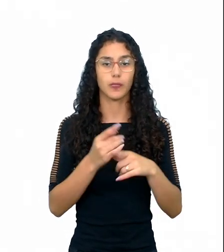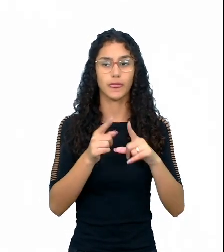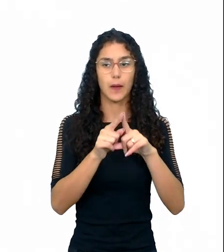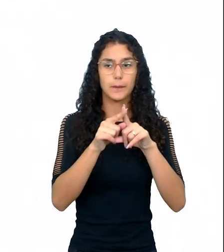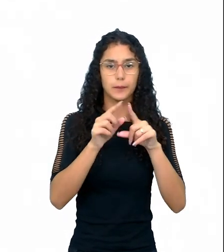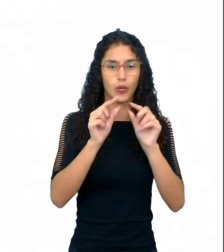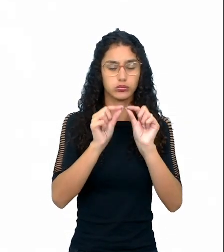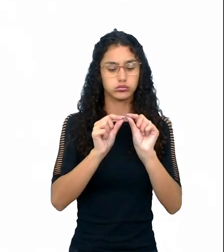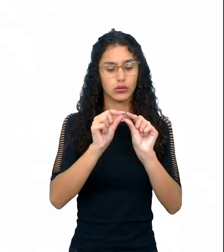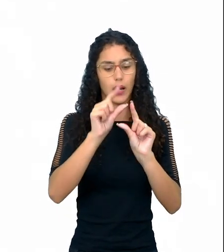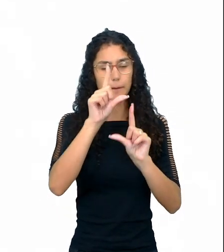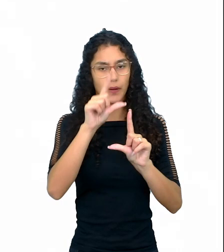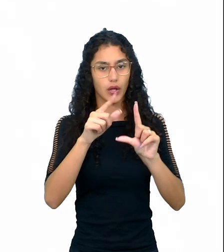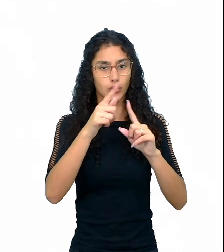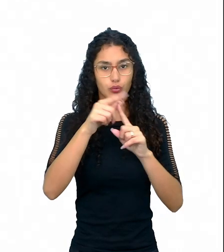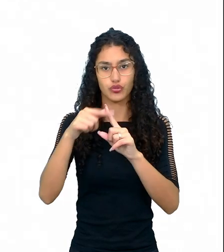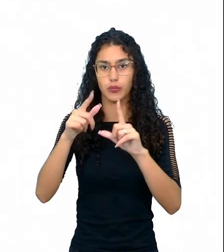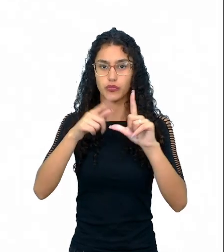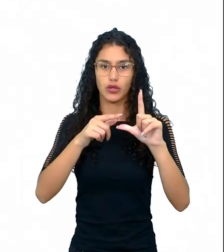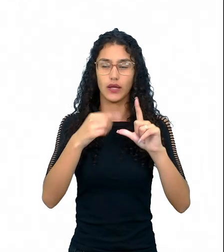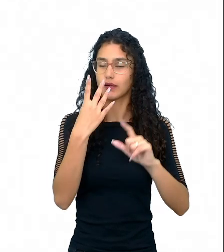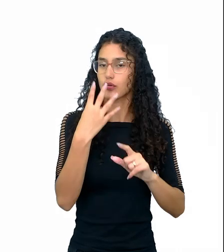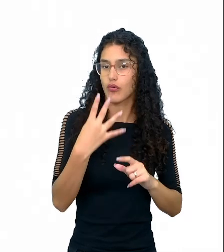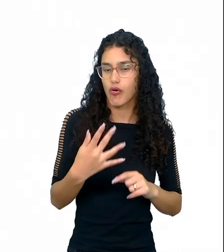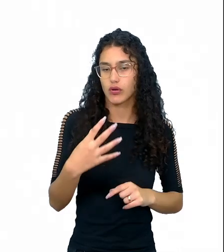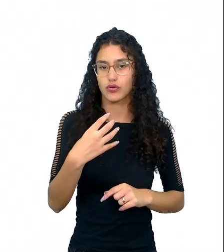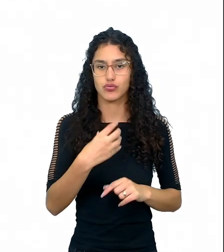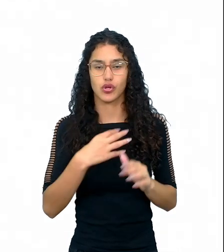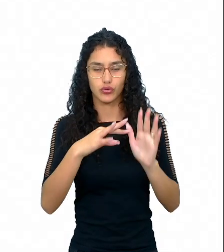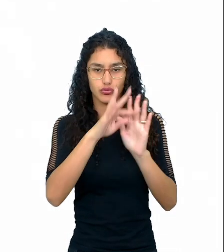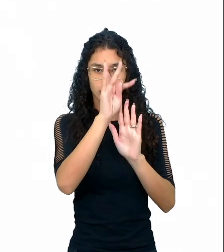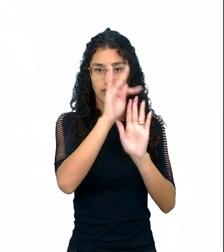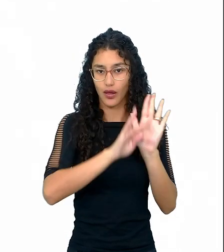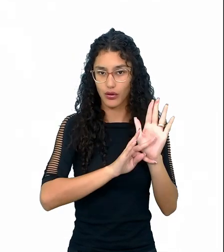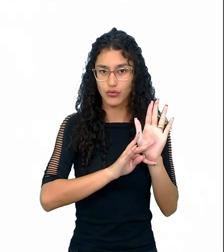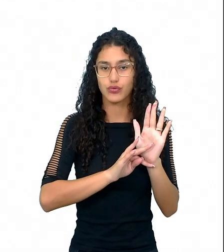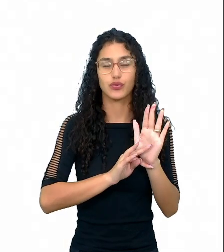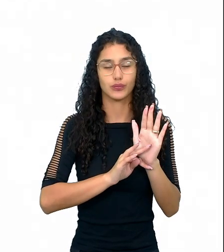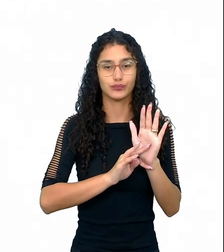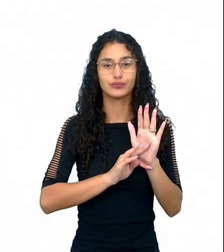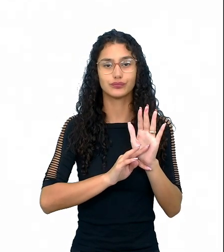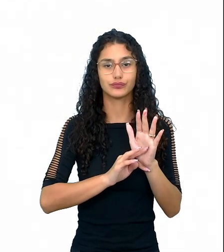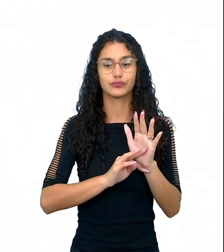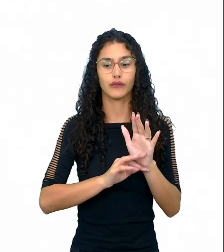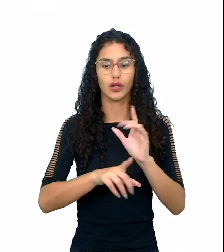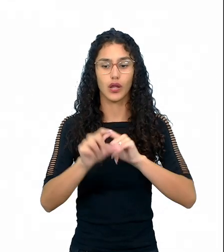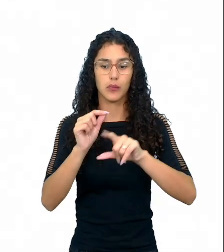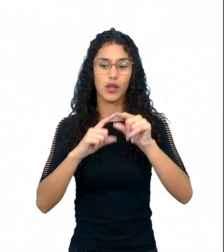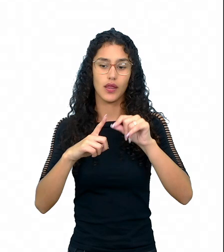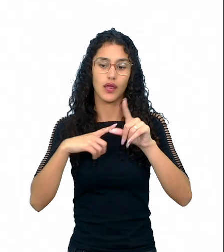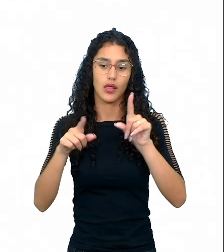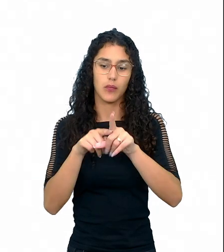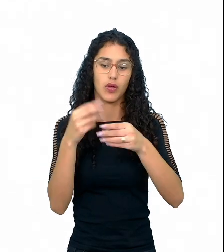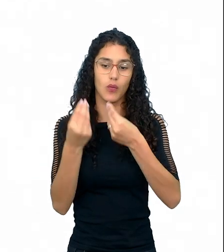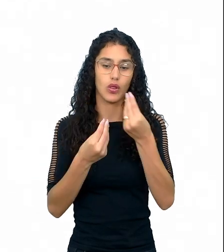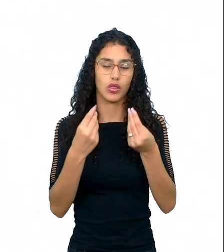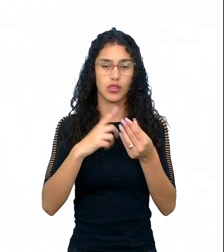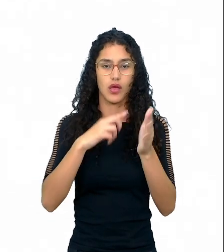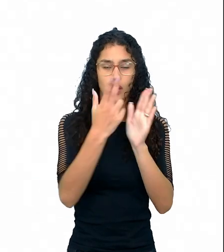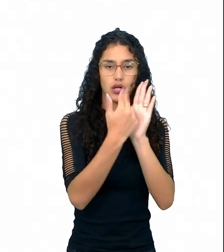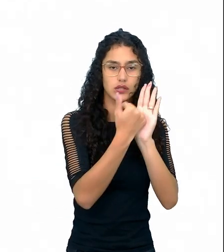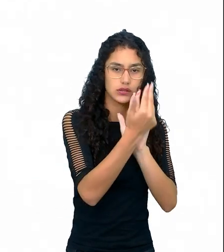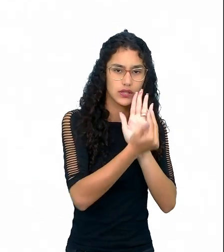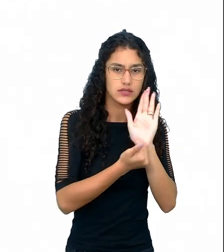de letras, as cores e os formatos de textos, né, os elementos pictóricos, quando tem ali os desenhos